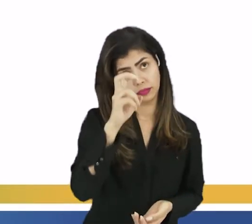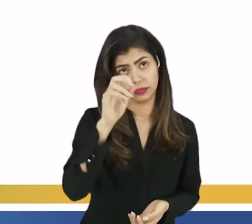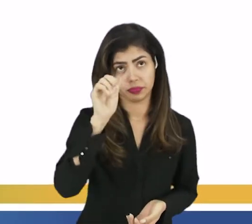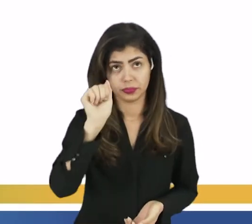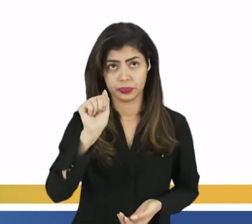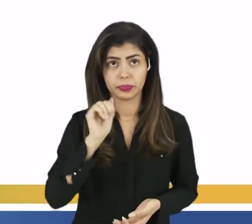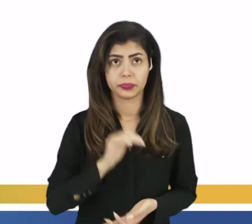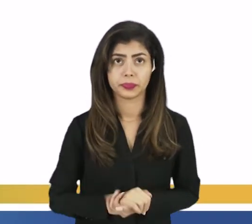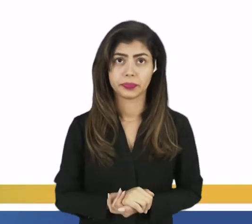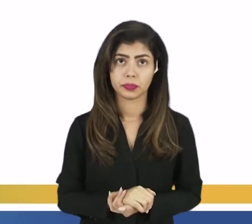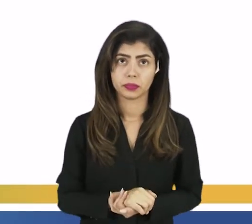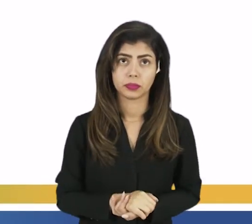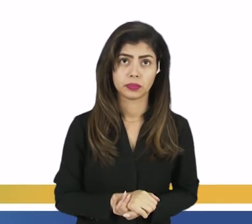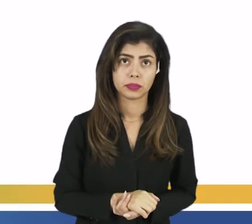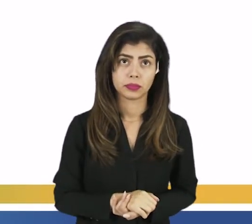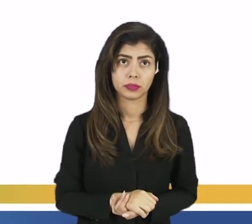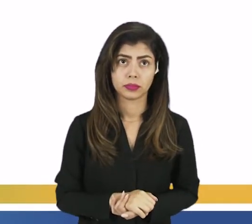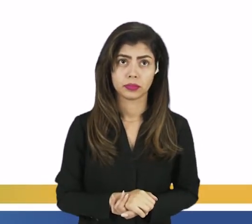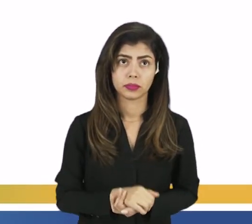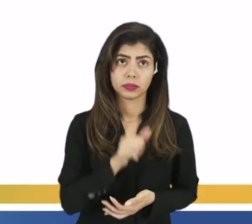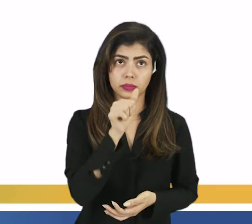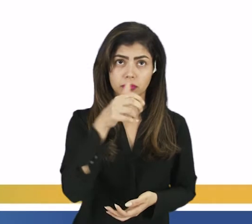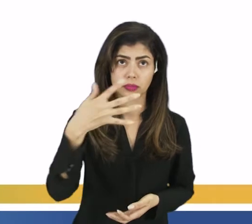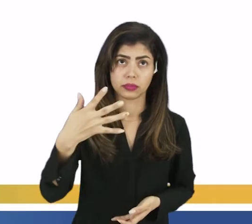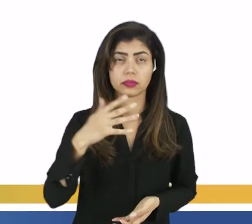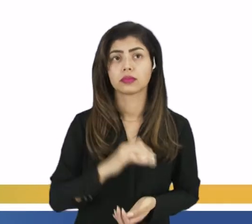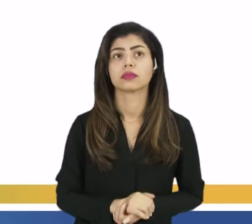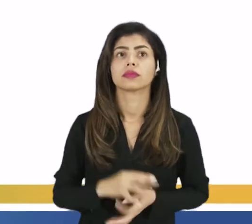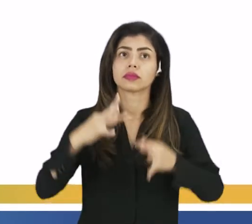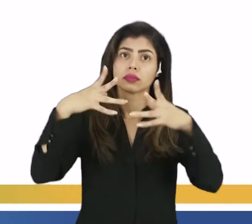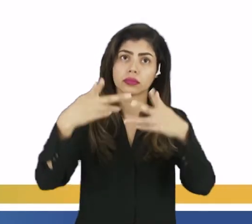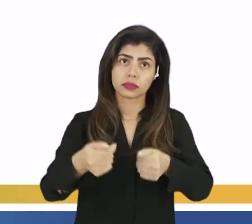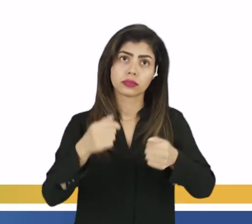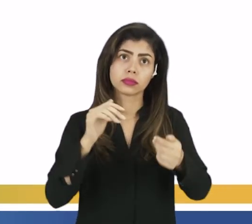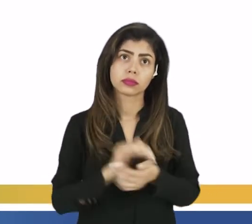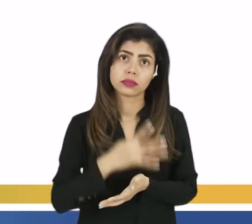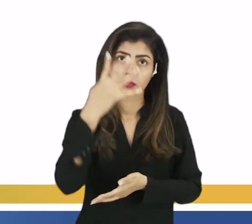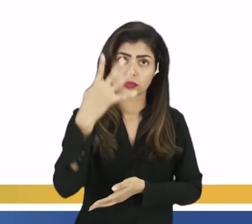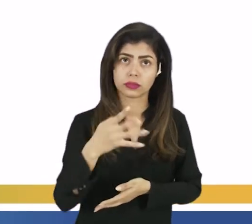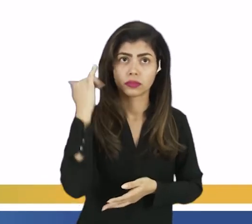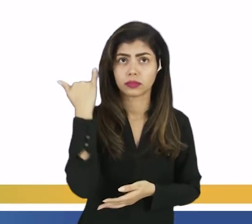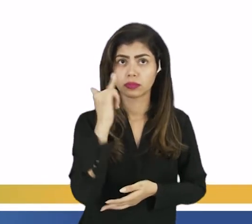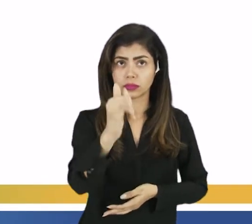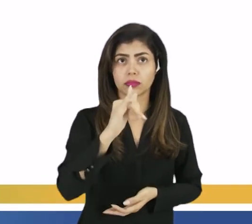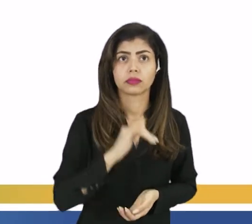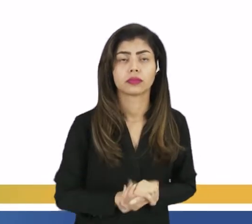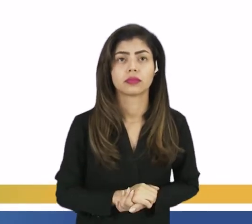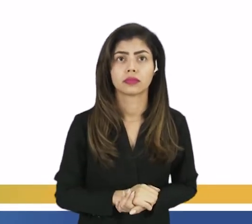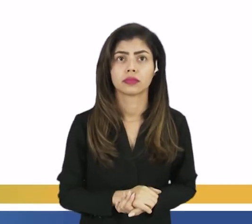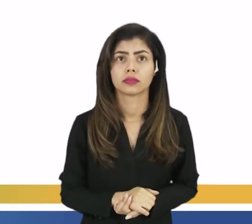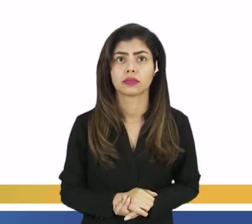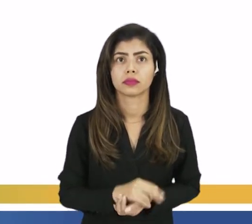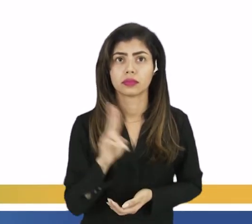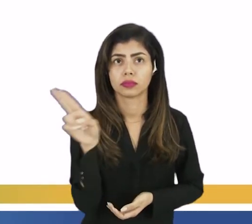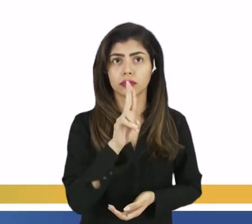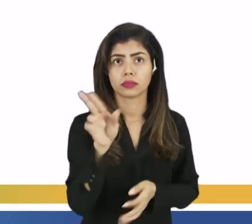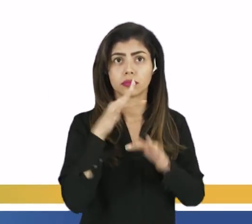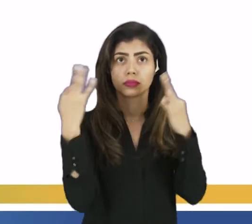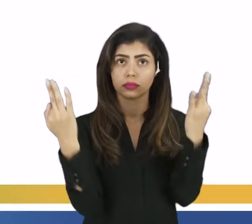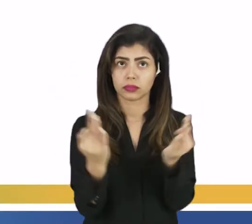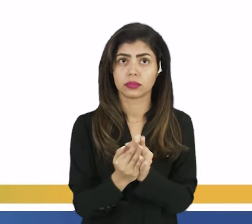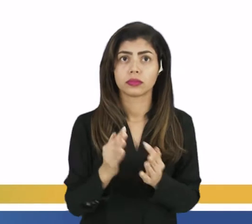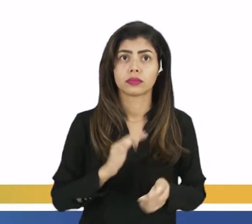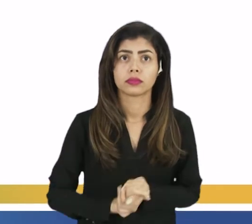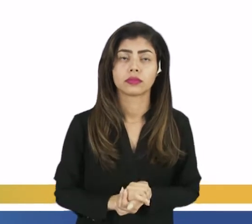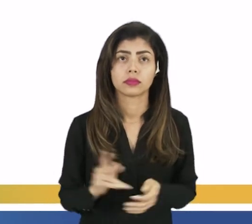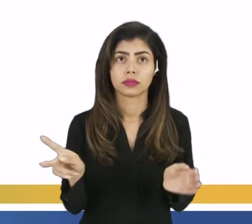5 a ou grupo 14 eles todos possui quatro elétrons na camada de valência o nome dessa